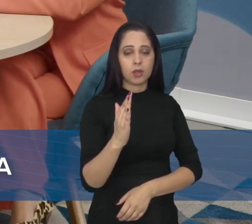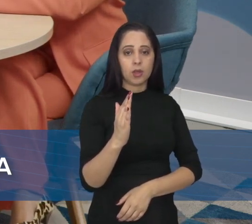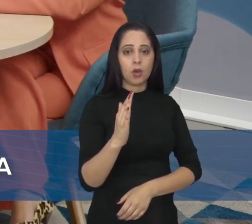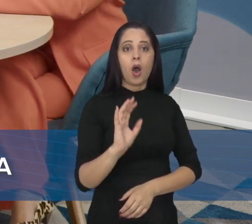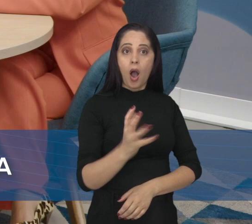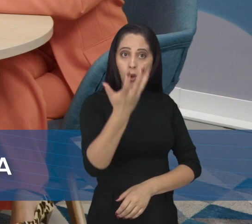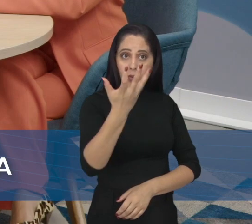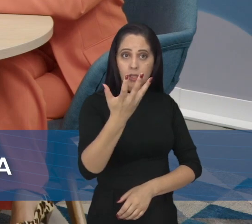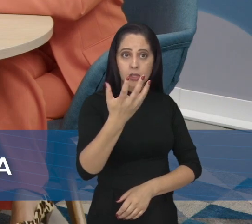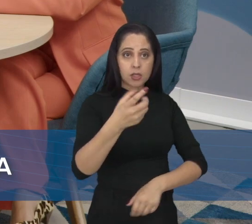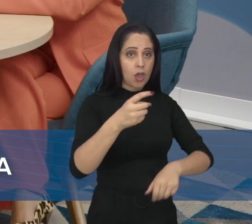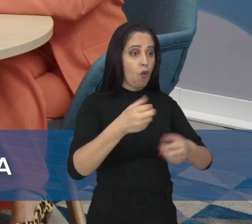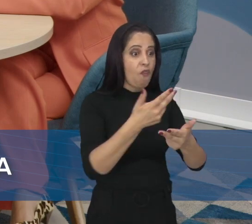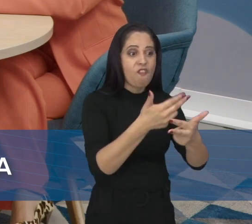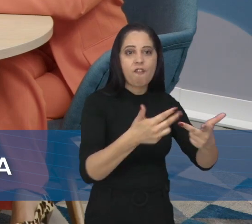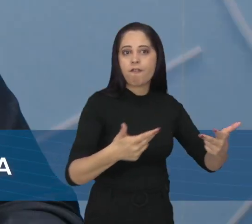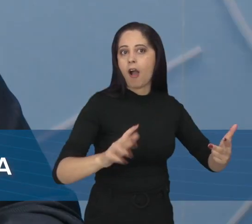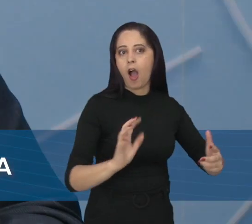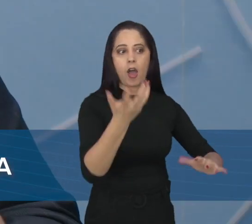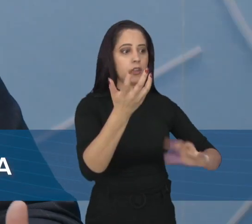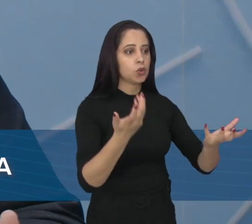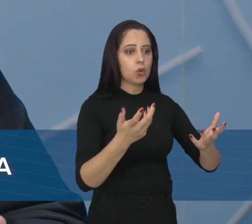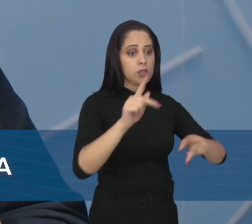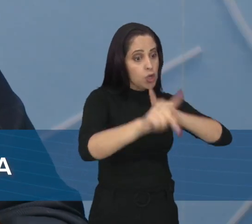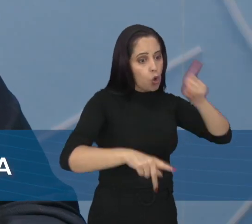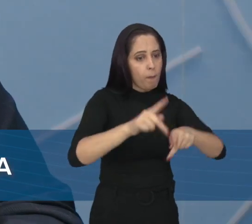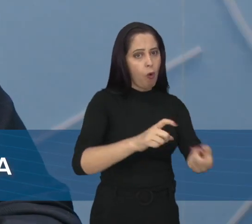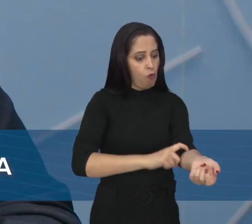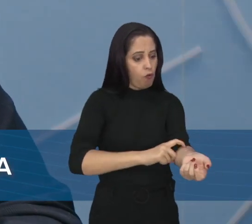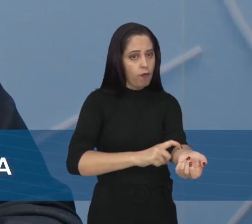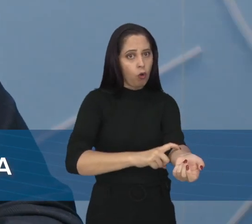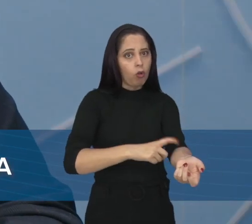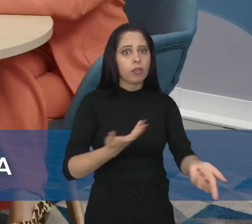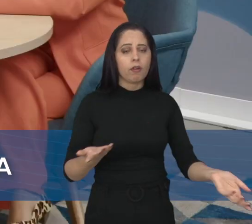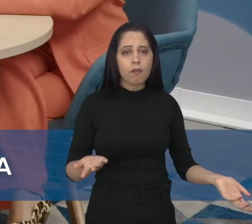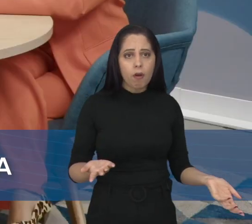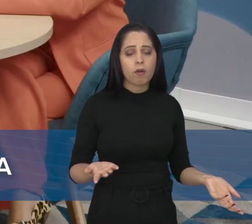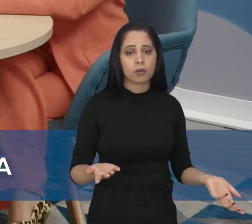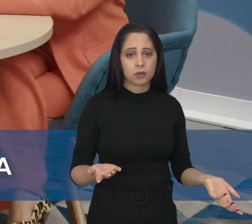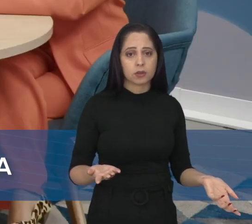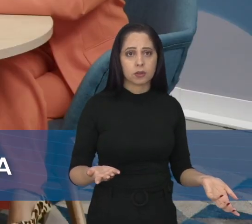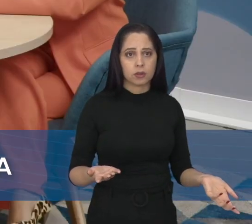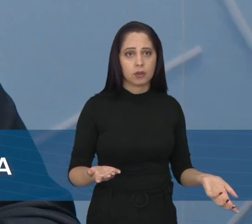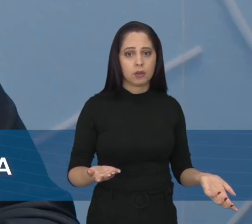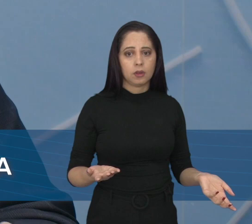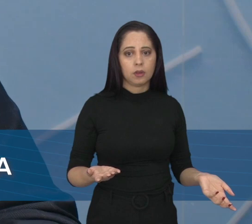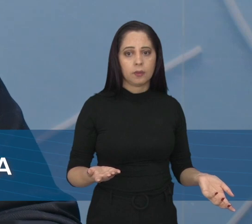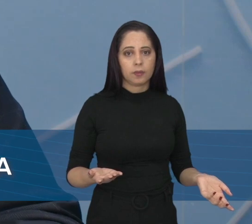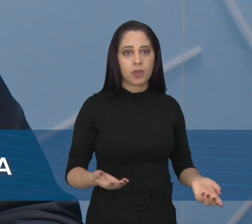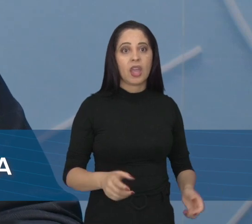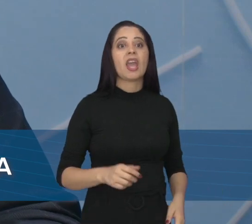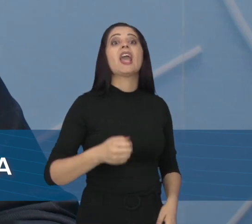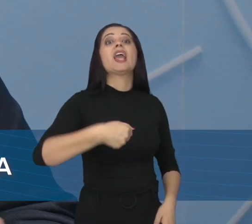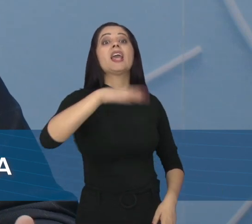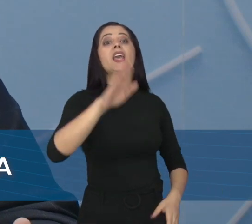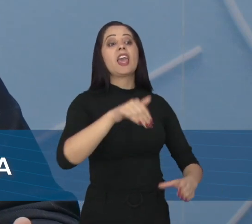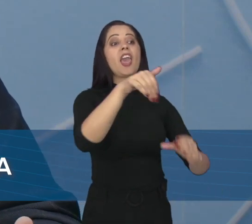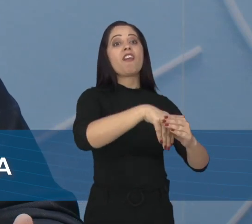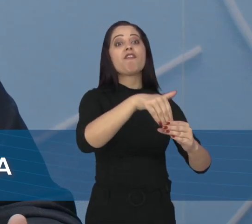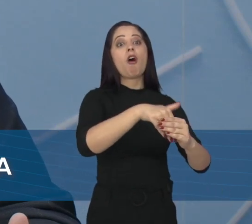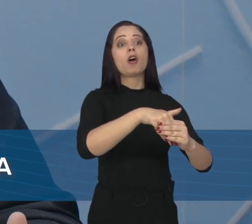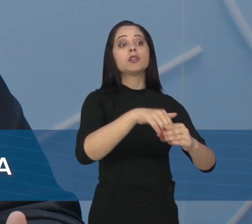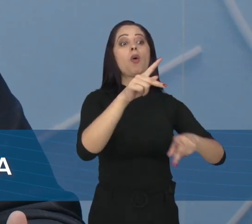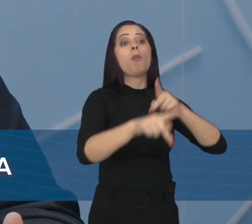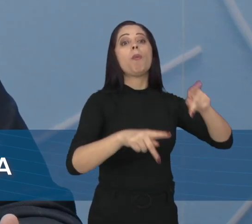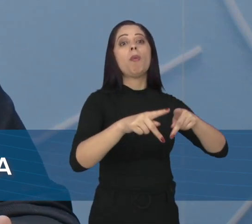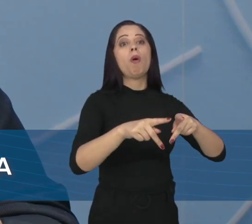política, diversos momentos onde a população se revoltou. Sim. E, querendo ou não, quem elege os nossos representantes, quem são?